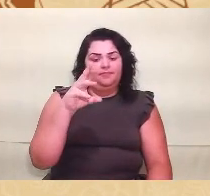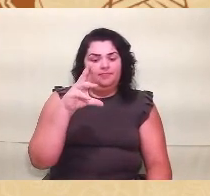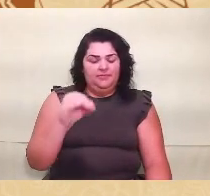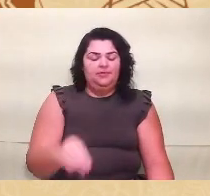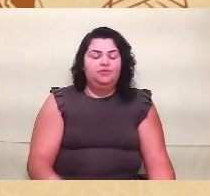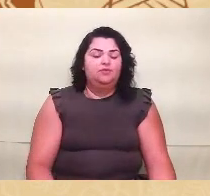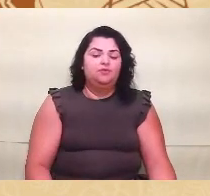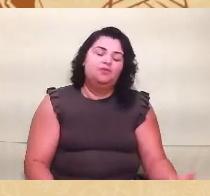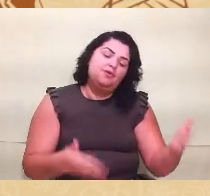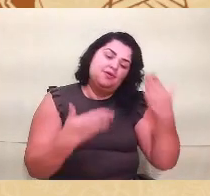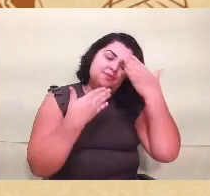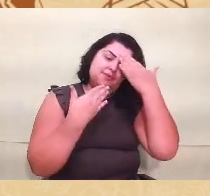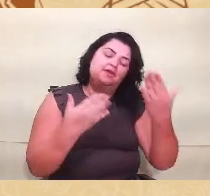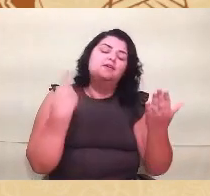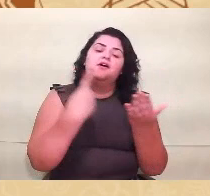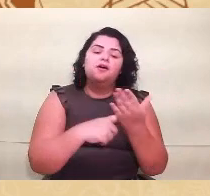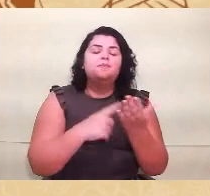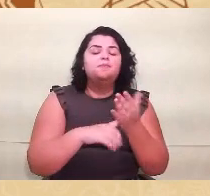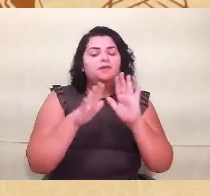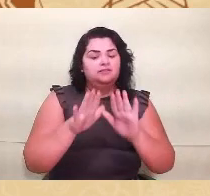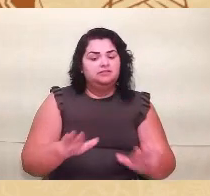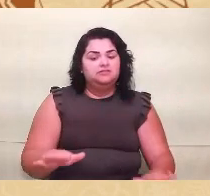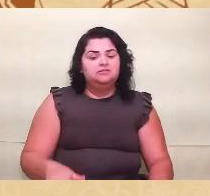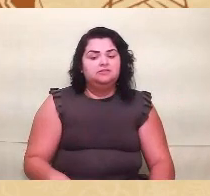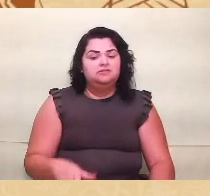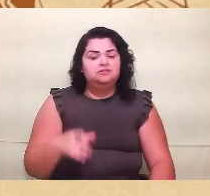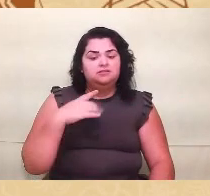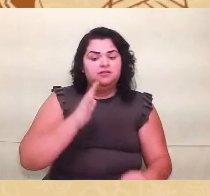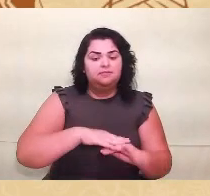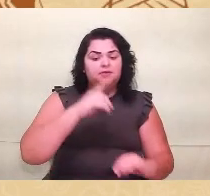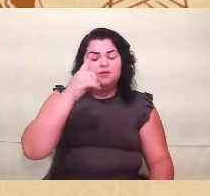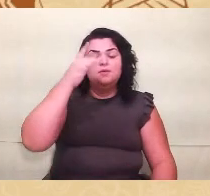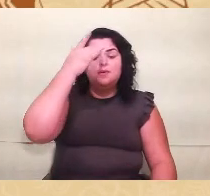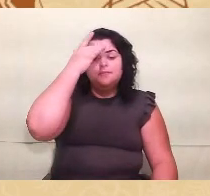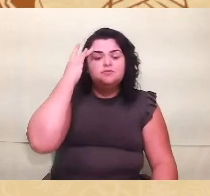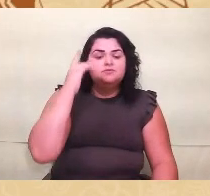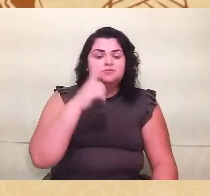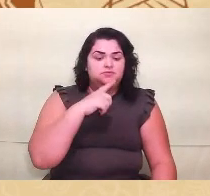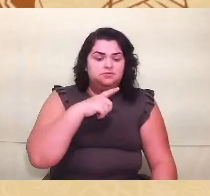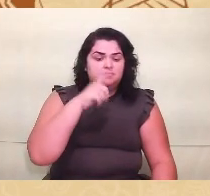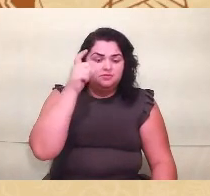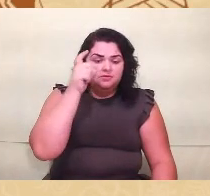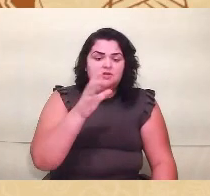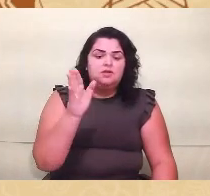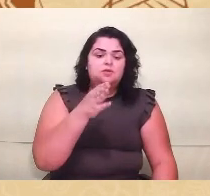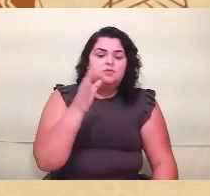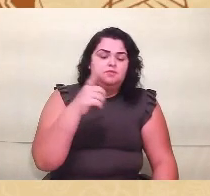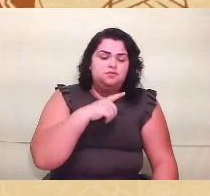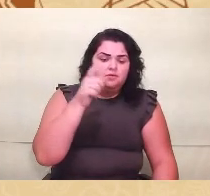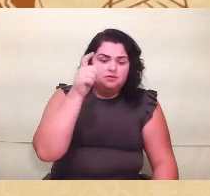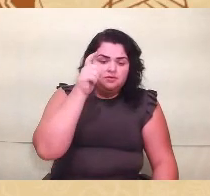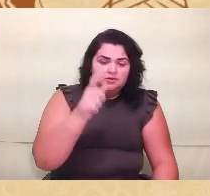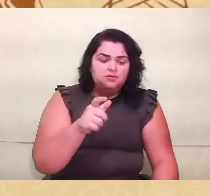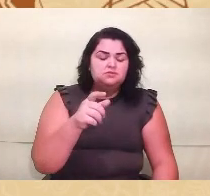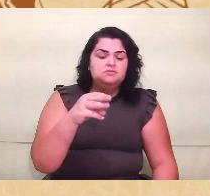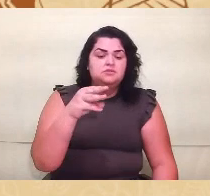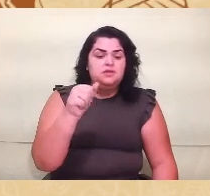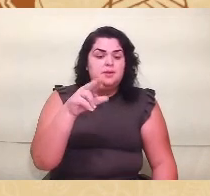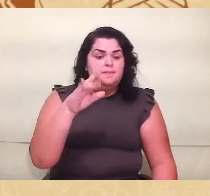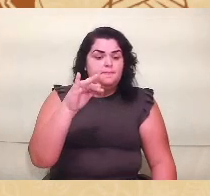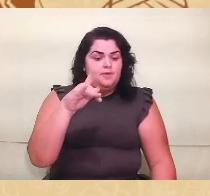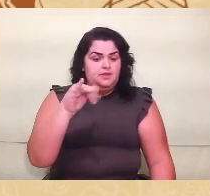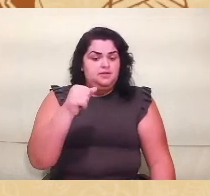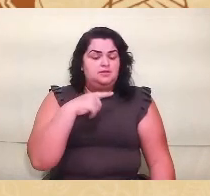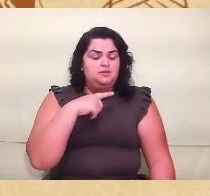Obrigada. Vamos combinar, sim, porque mais de uma pessoa tem interesse, eu também tenho interesse, Marília, vou combinar, você pode